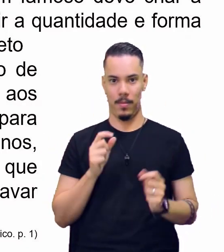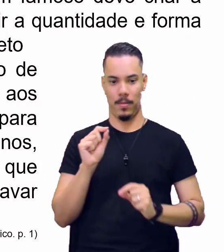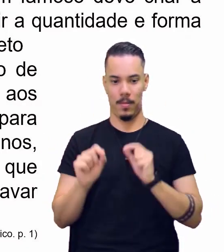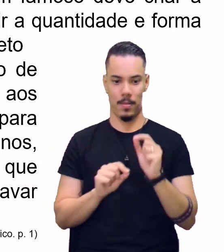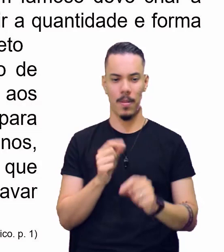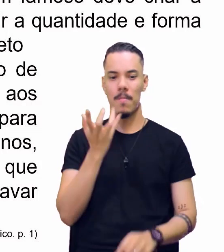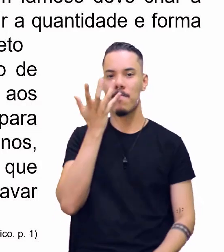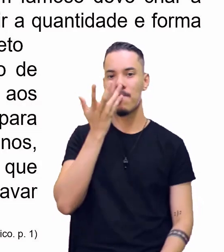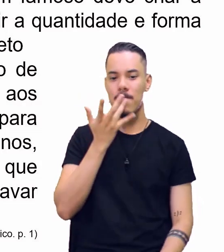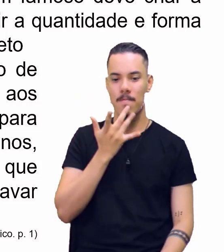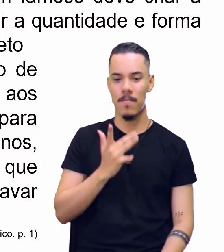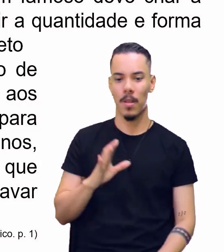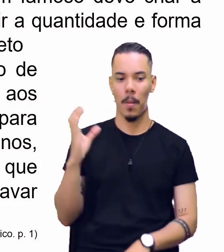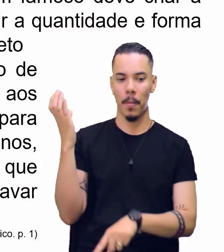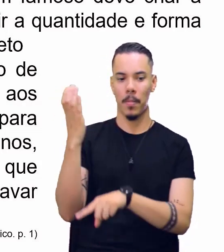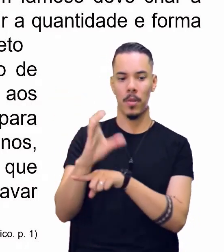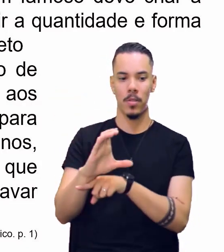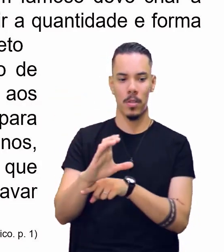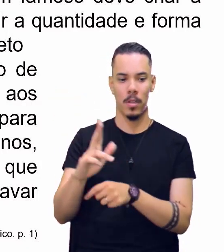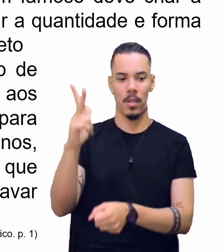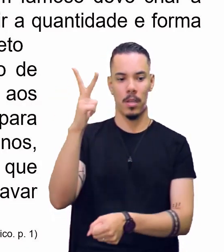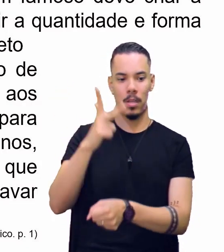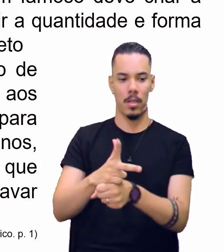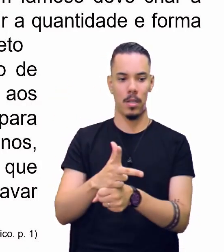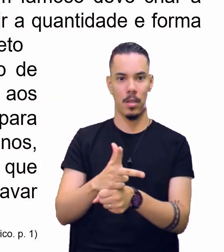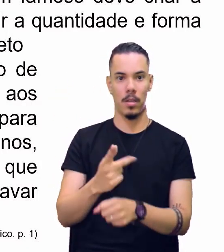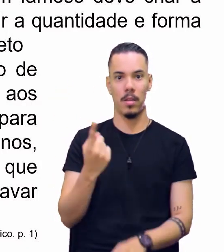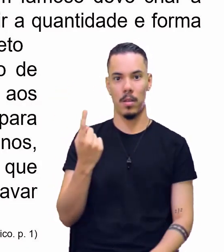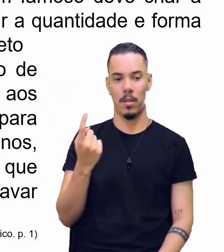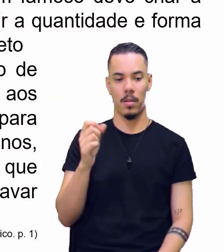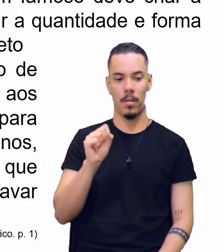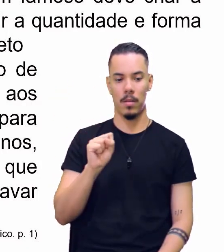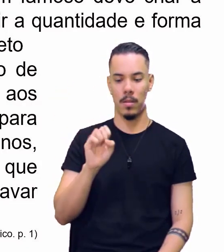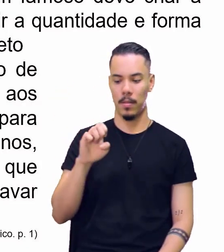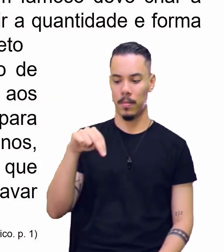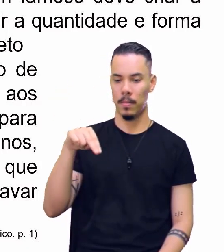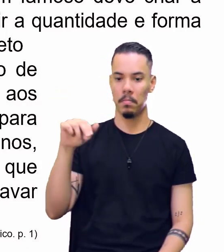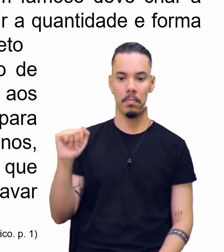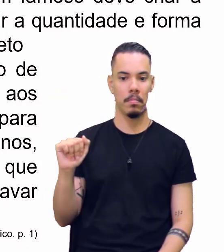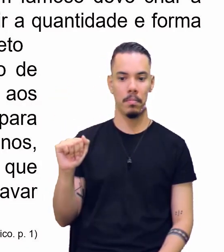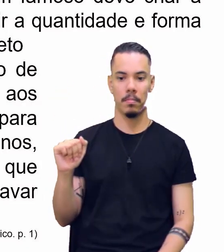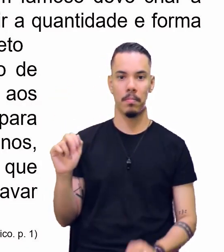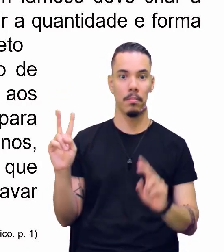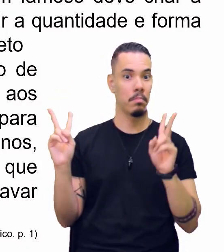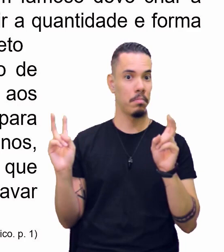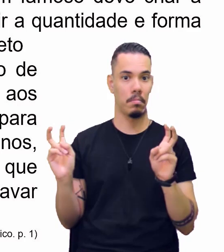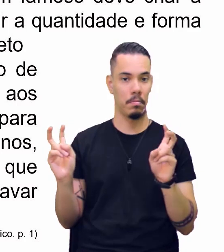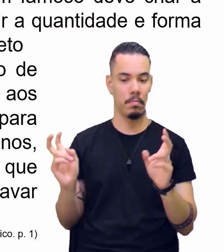uma criança postou que iria gravar uma cena.